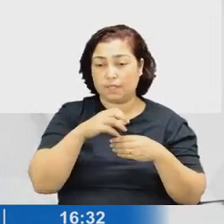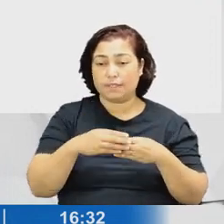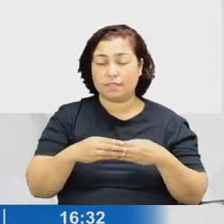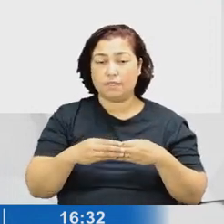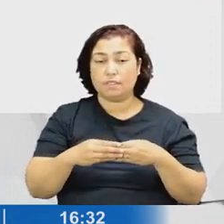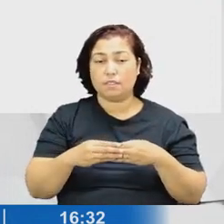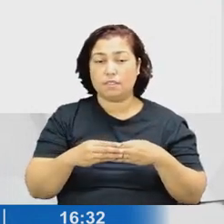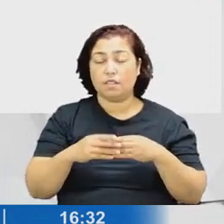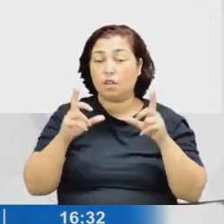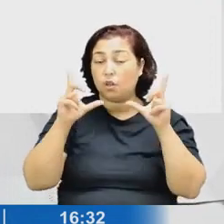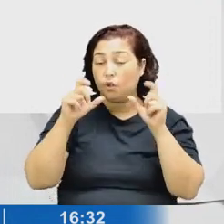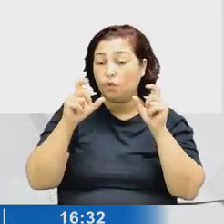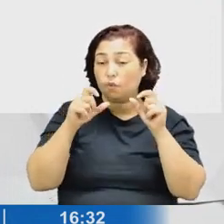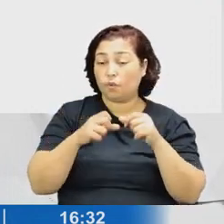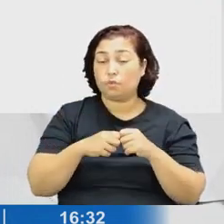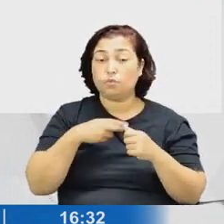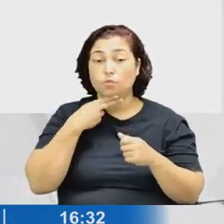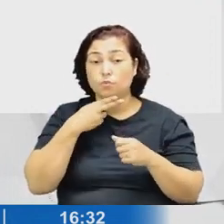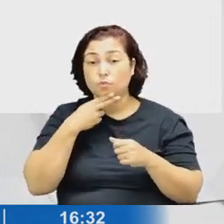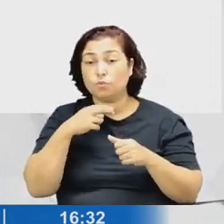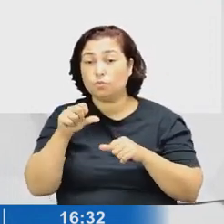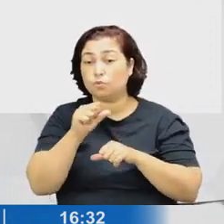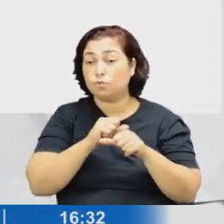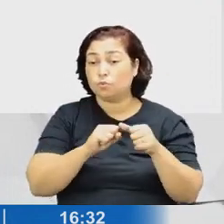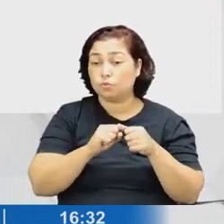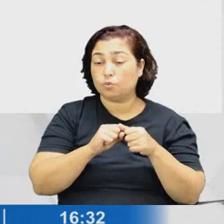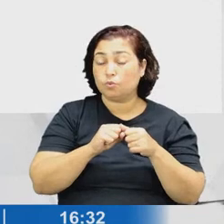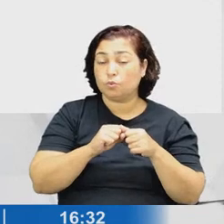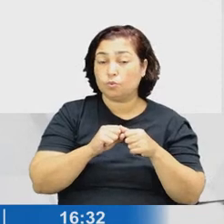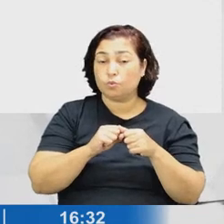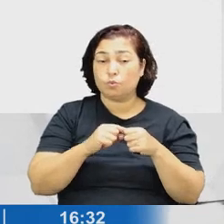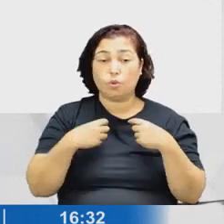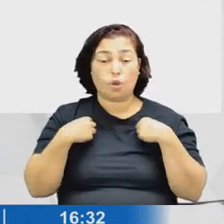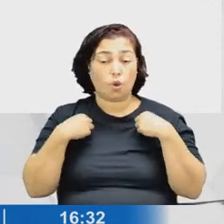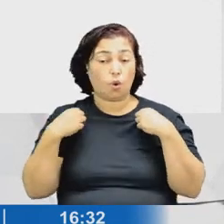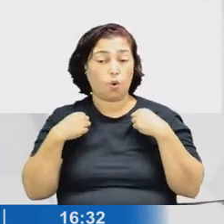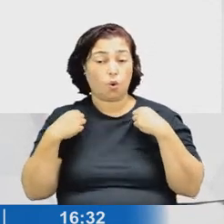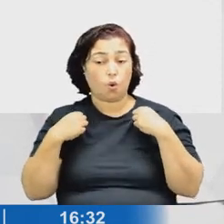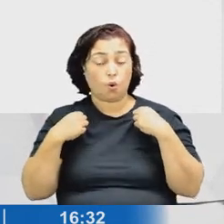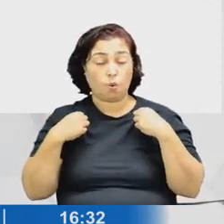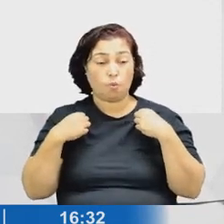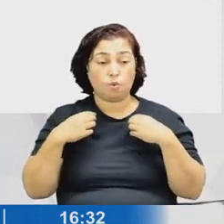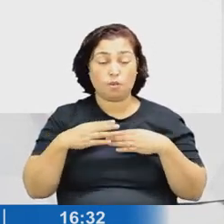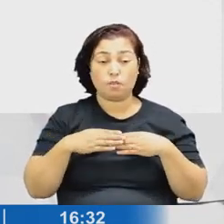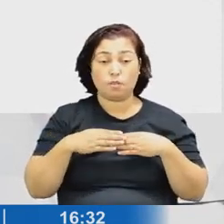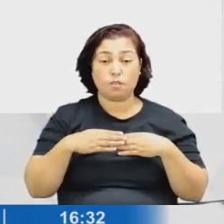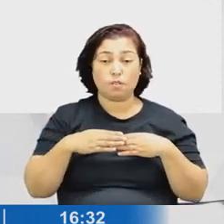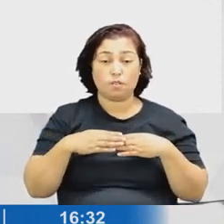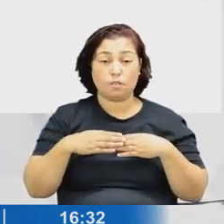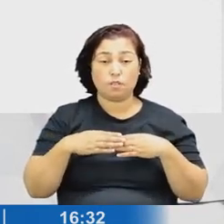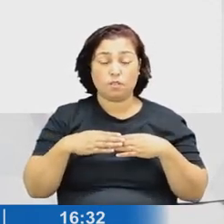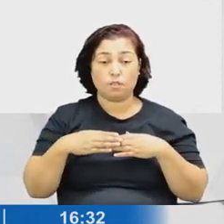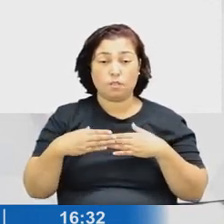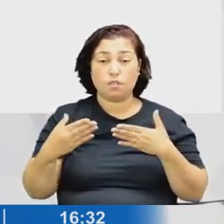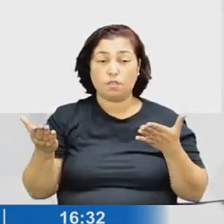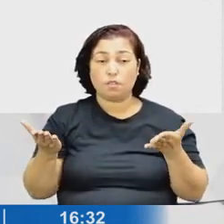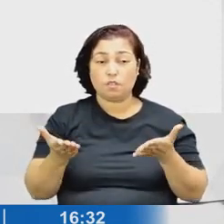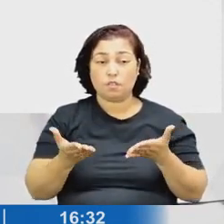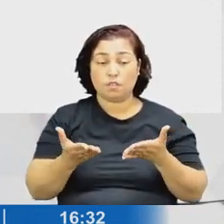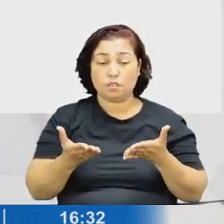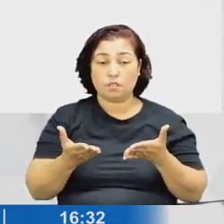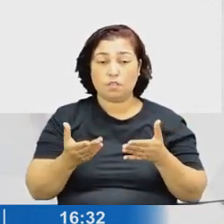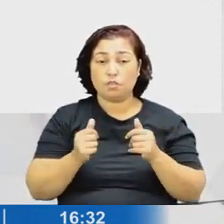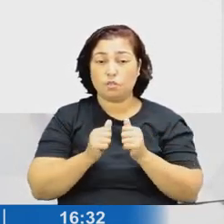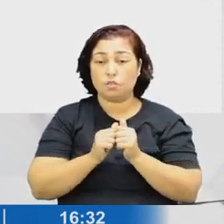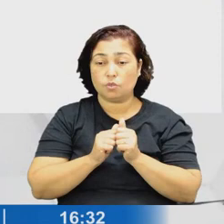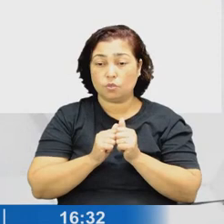tirava fotos com Netinho mudou o cabelo né mudou a roupa ela no no discurso de posse ela chegou no carro com a